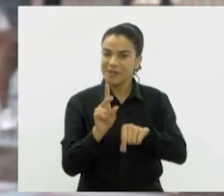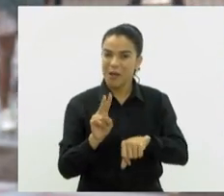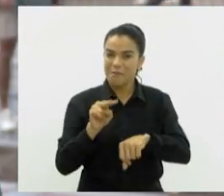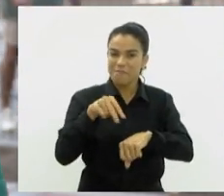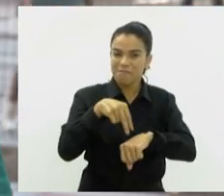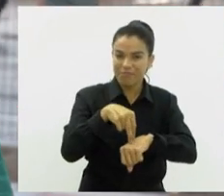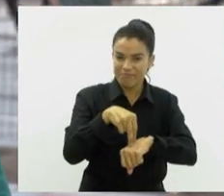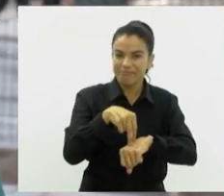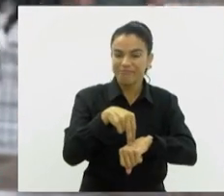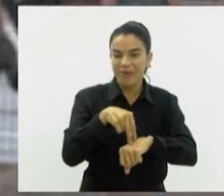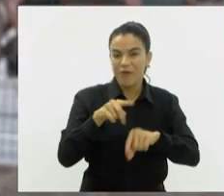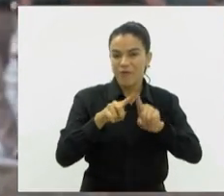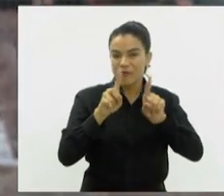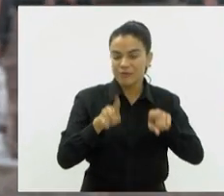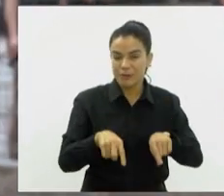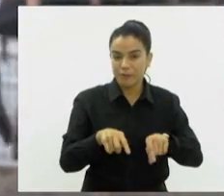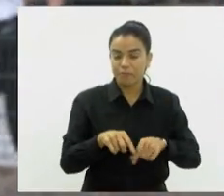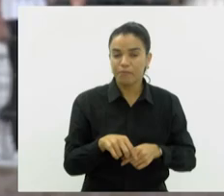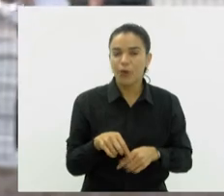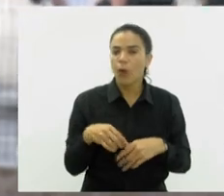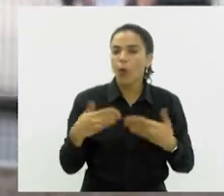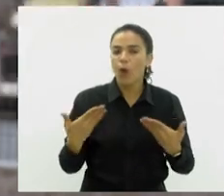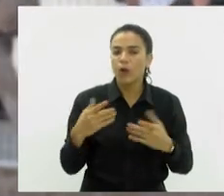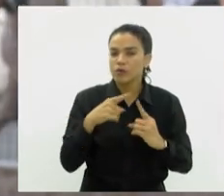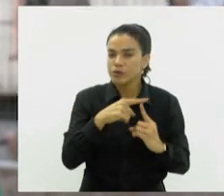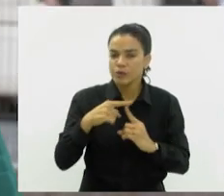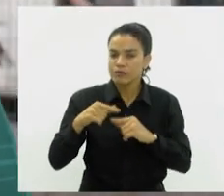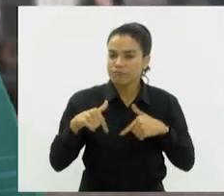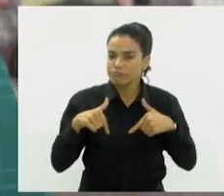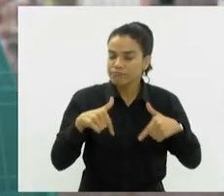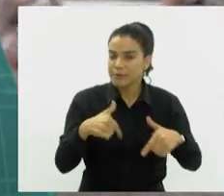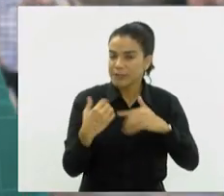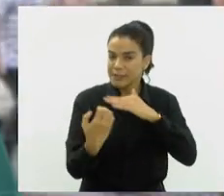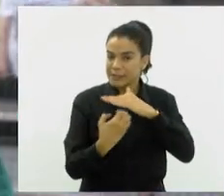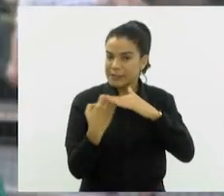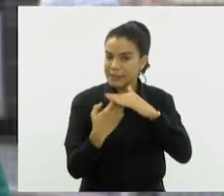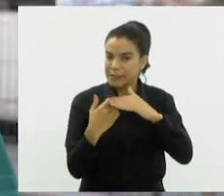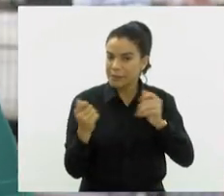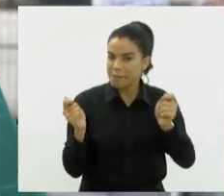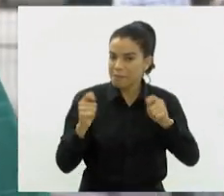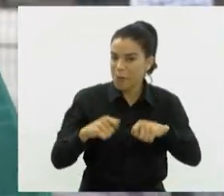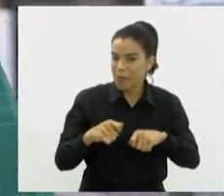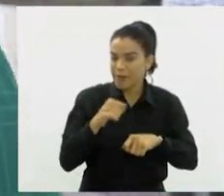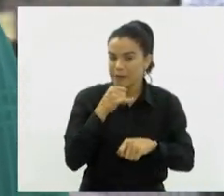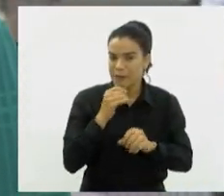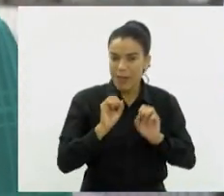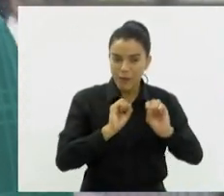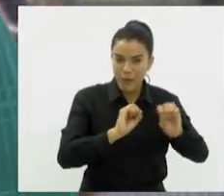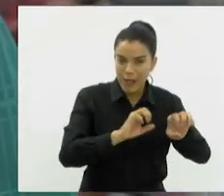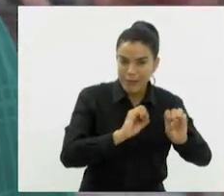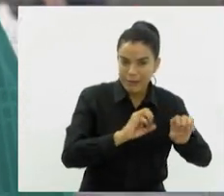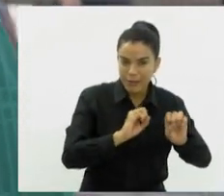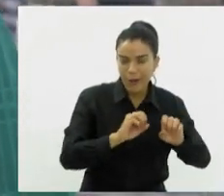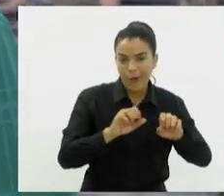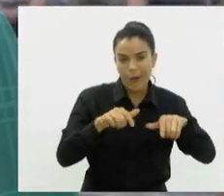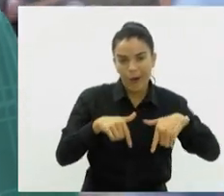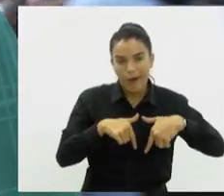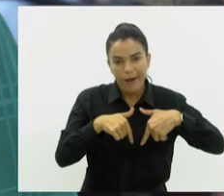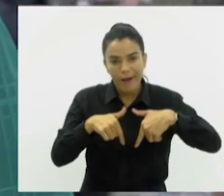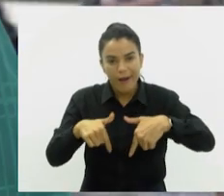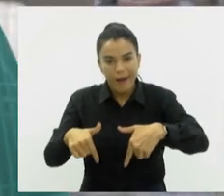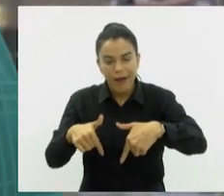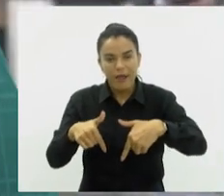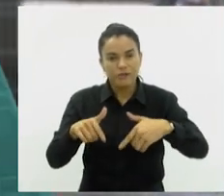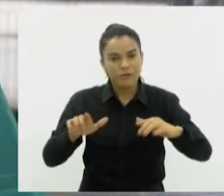posições quais ações assim específicas que as empresas podem atuar Você falou uma educação na escola ações de